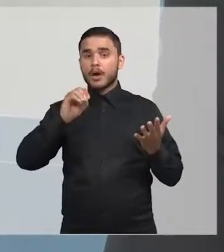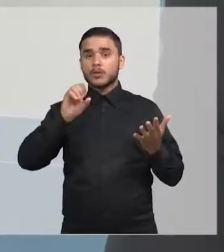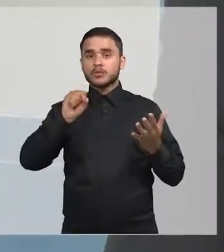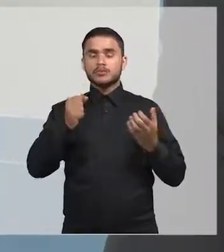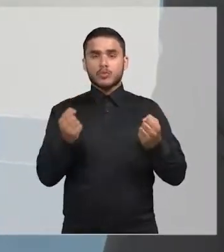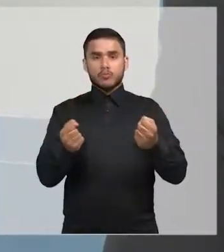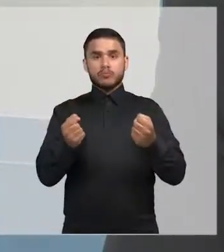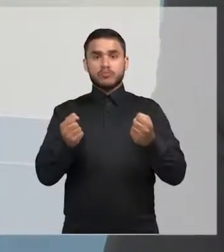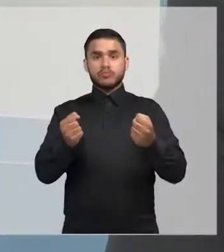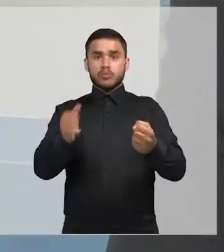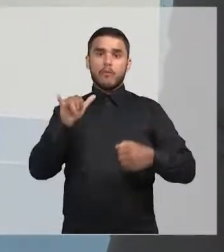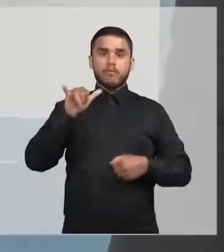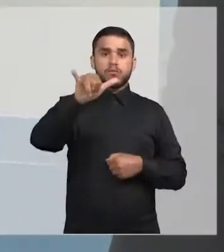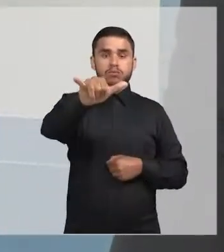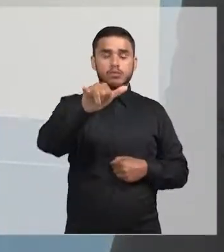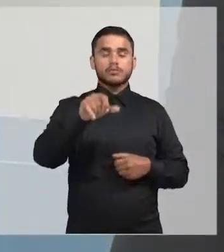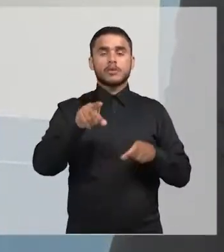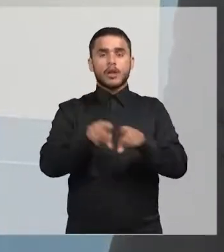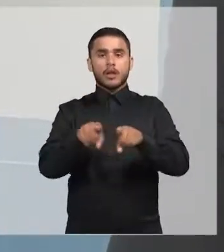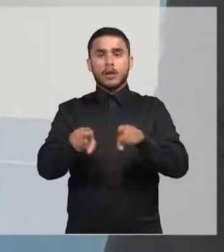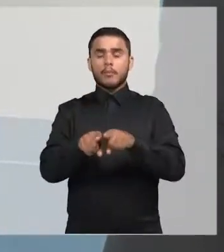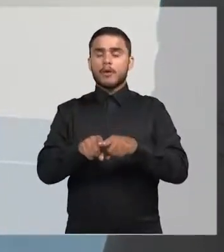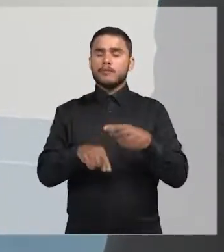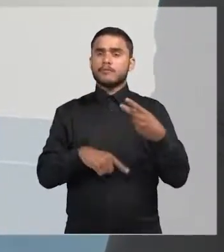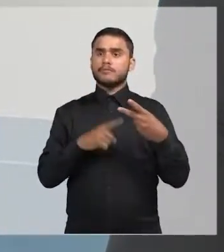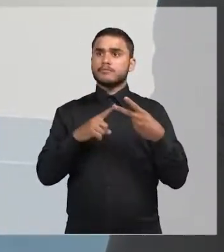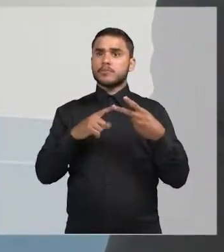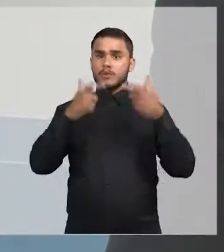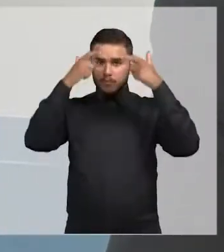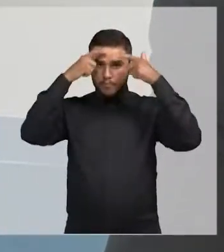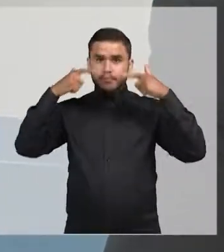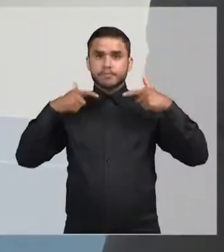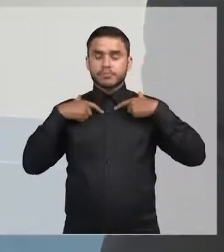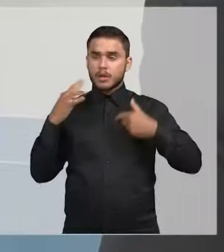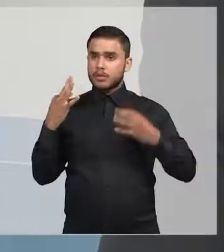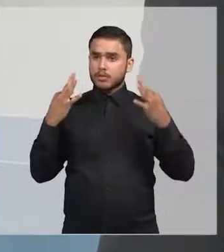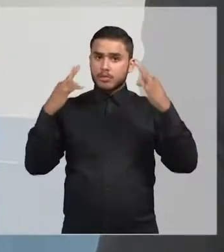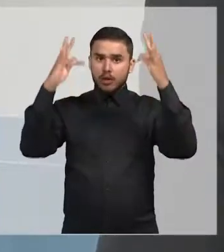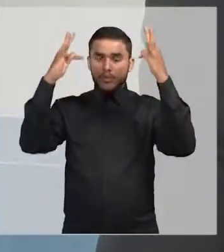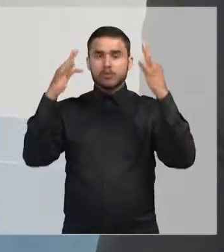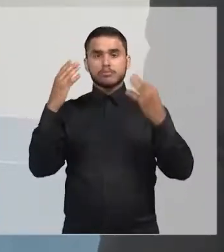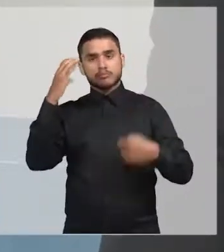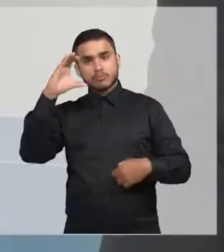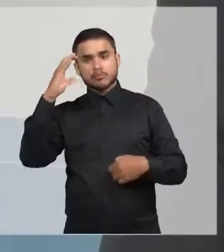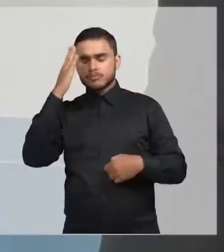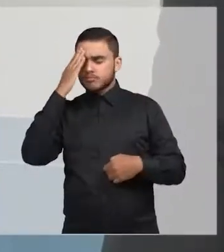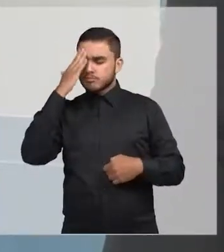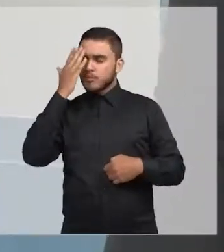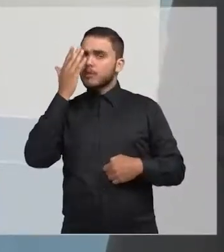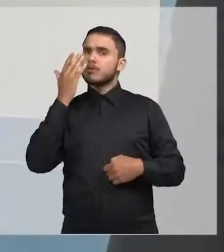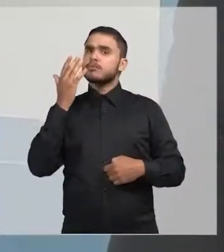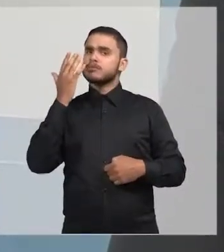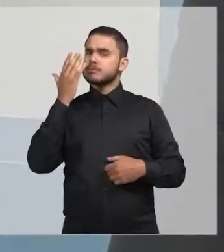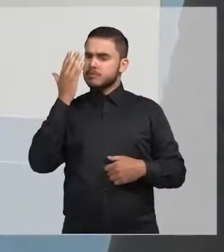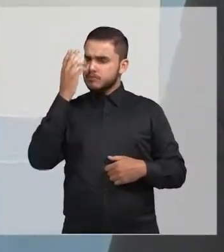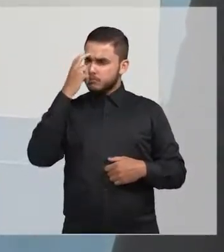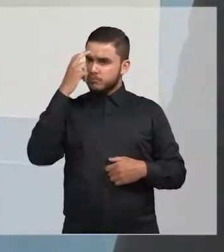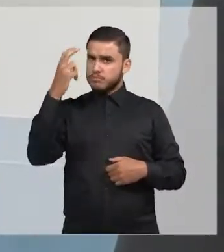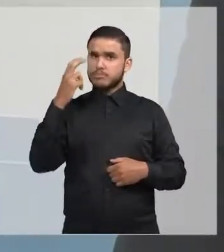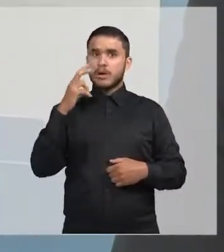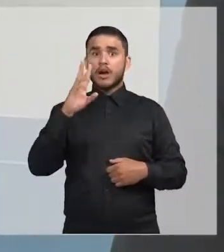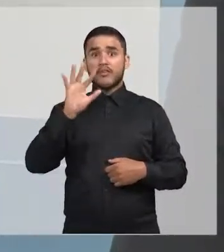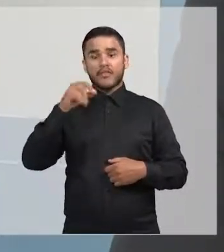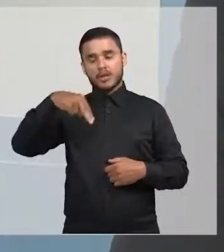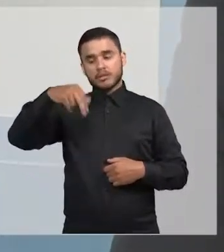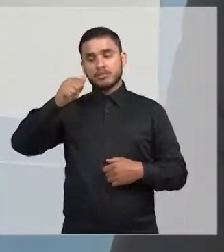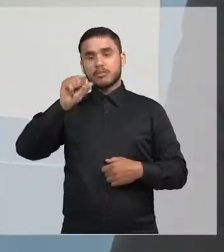caça, e de piloto de caça ele virou astronauta. Com conhecimento ele tem tecnológico, e conhecimento de piloto ele foi para a NASA. É